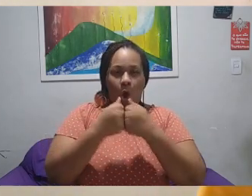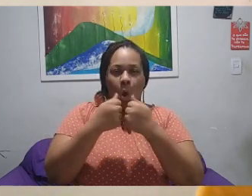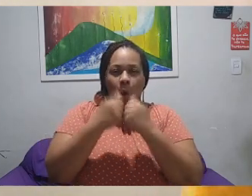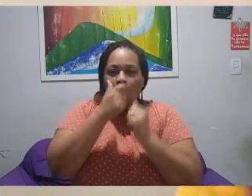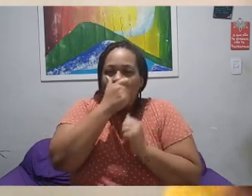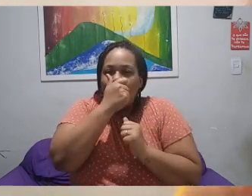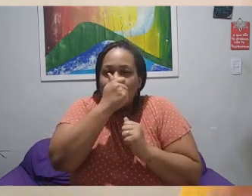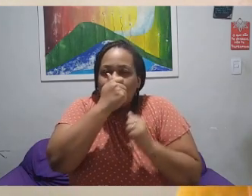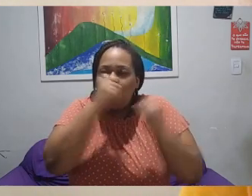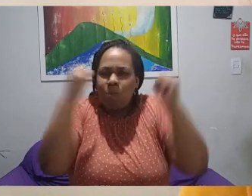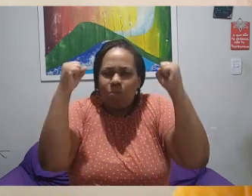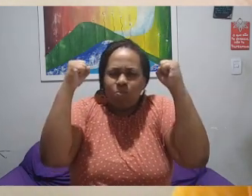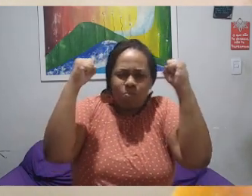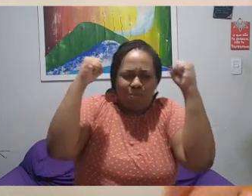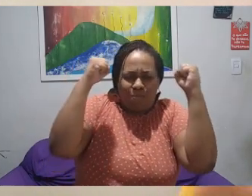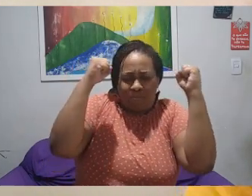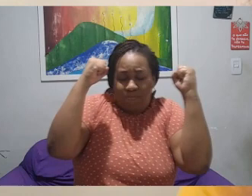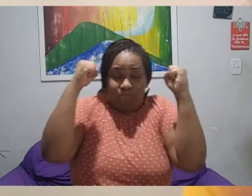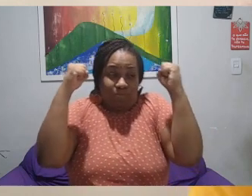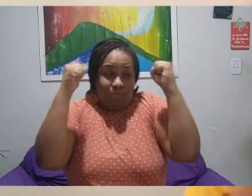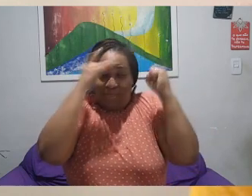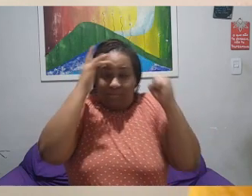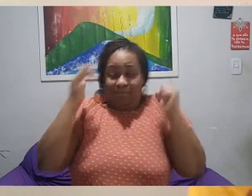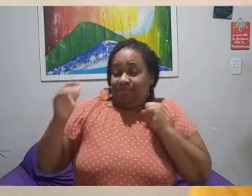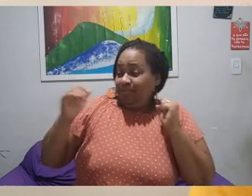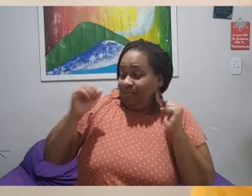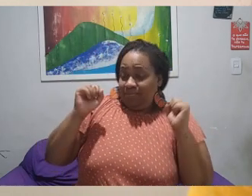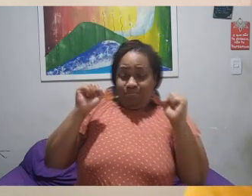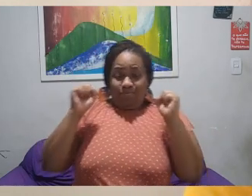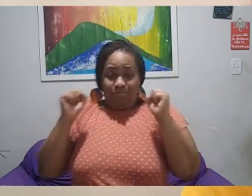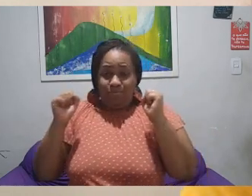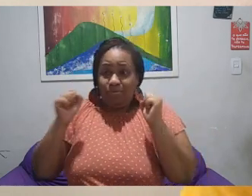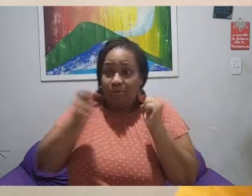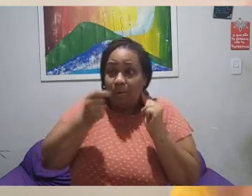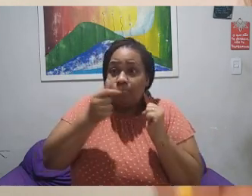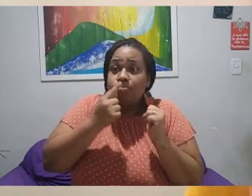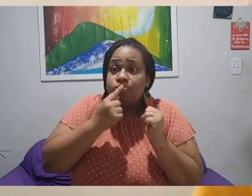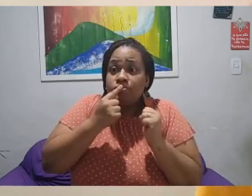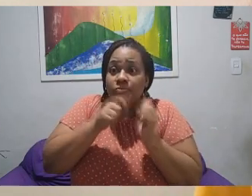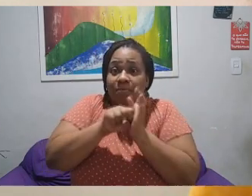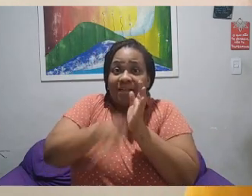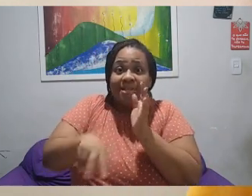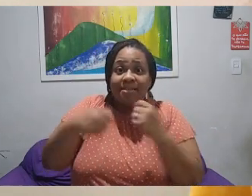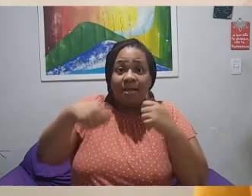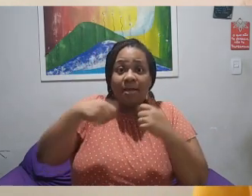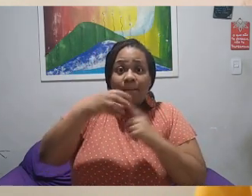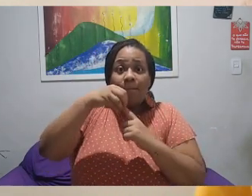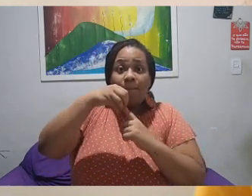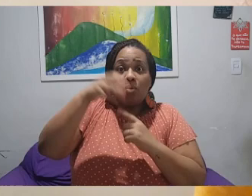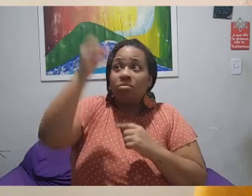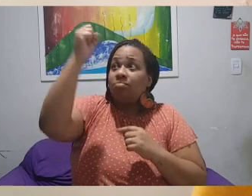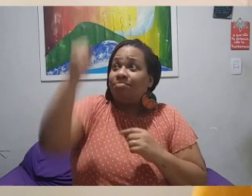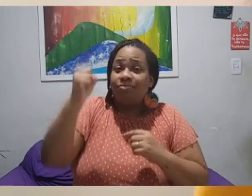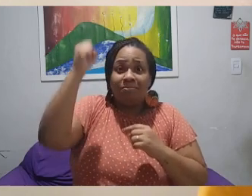de um ônibus, muito cheio, e as pessoas estão o tempo todo uma colidindo com as outras. E você está chegando no seu ponto, você precisa